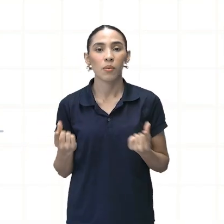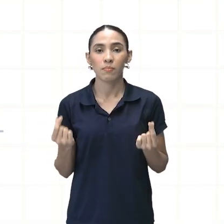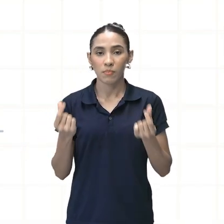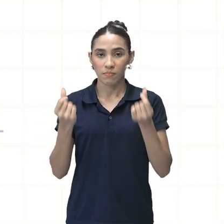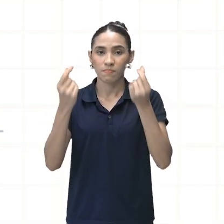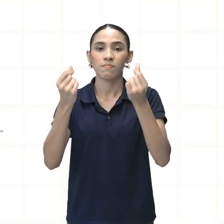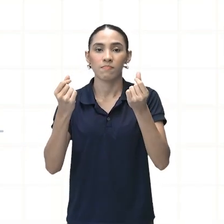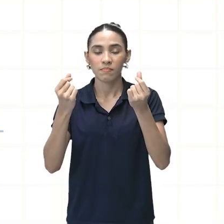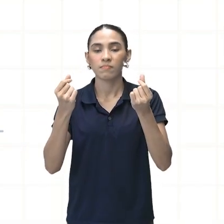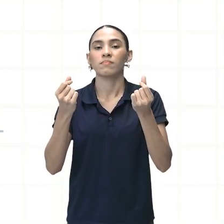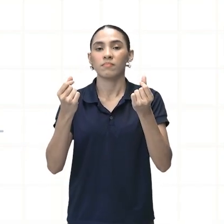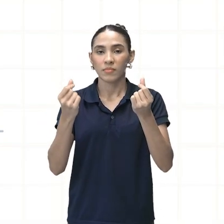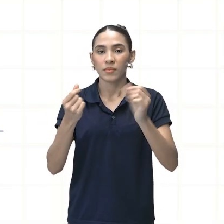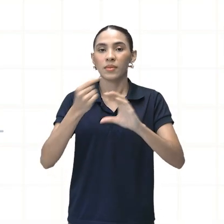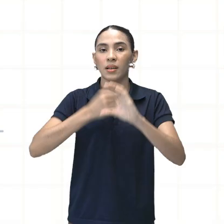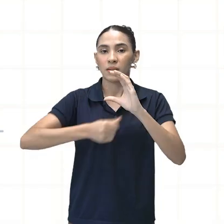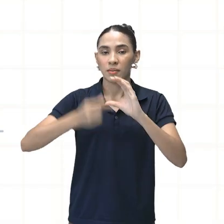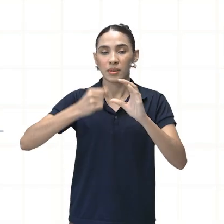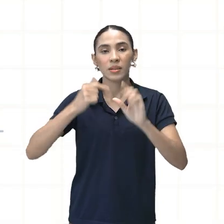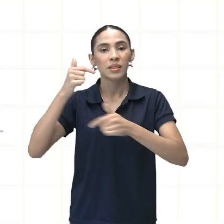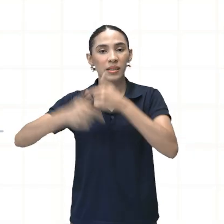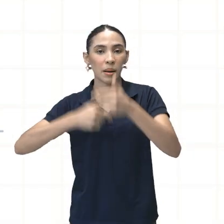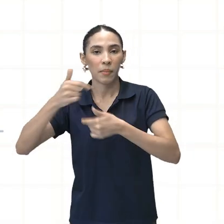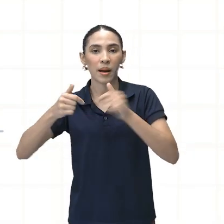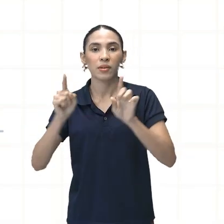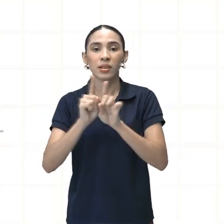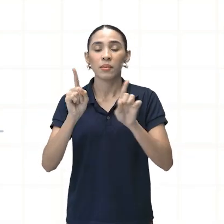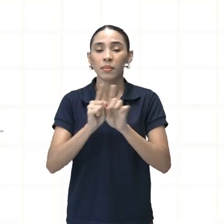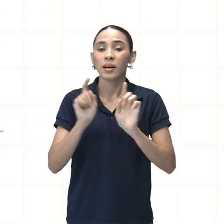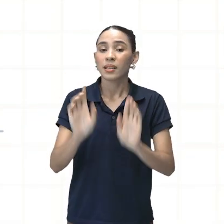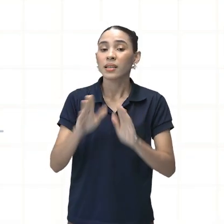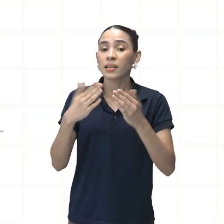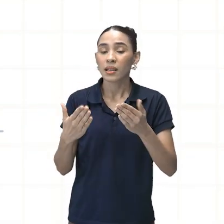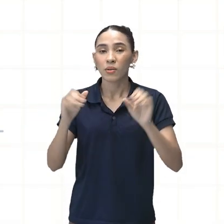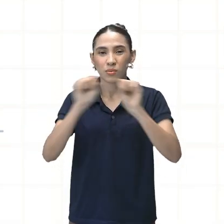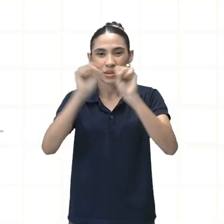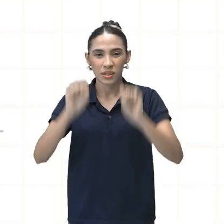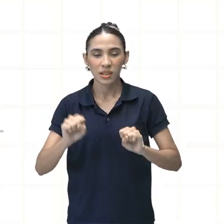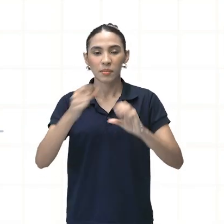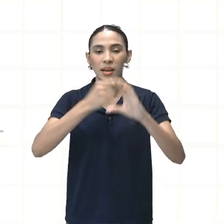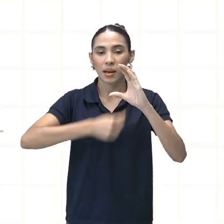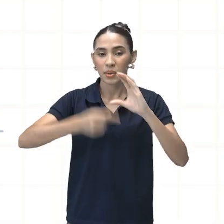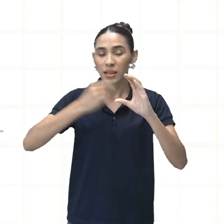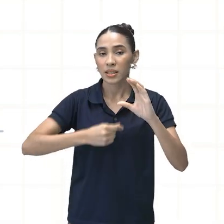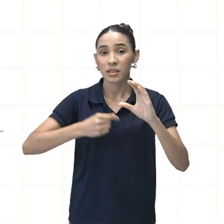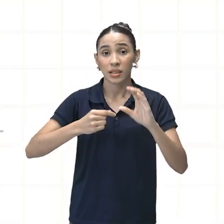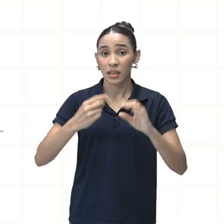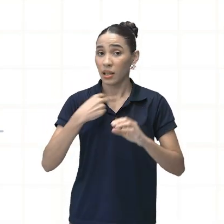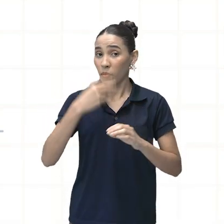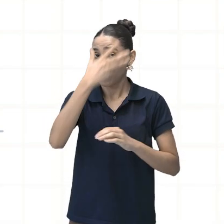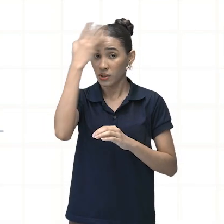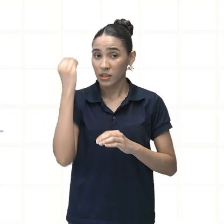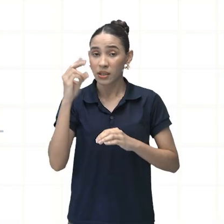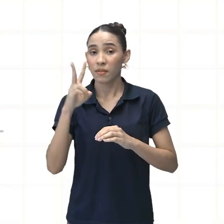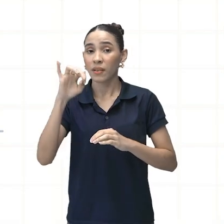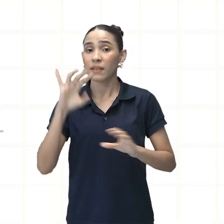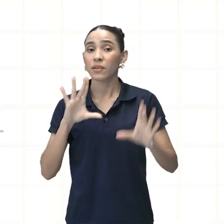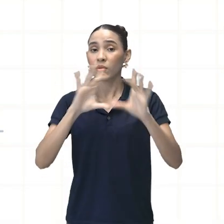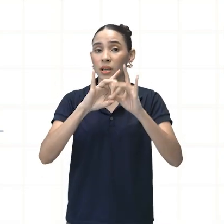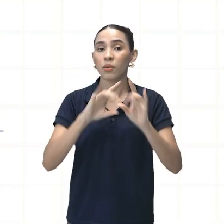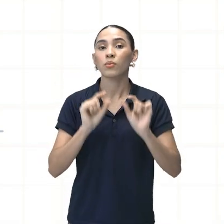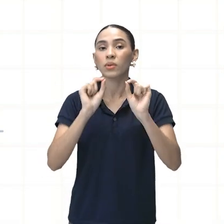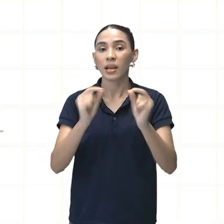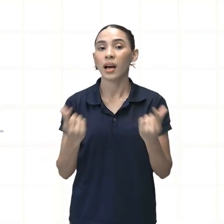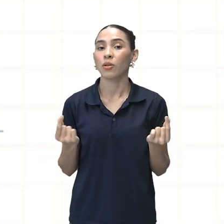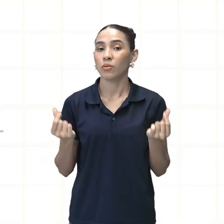por meio do trabalho, tá bom? Então, esse sistema capitalista, não esqueçam, vai estar vinculado ao quê?